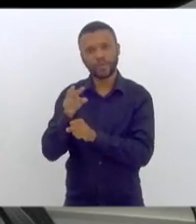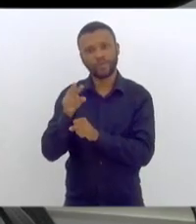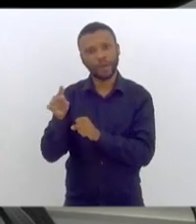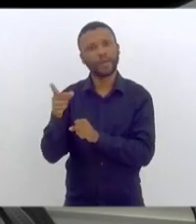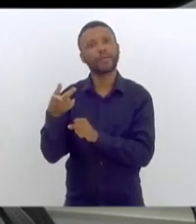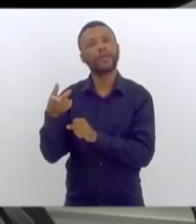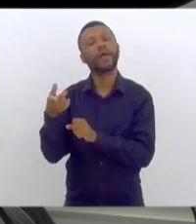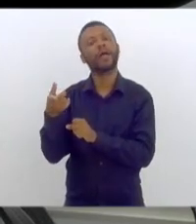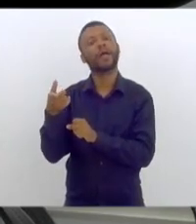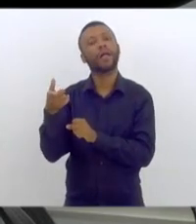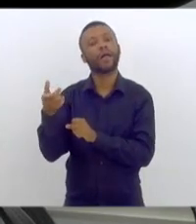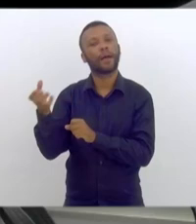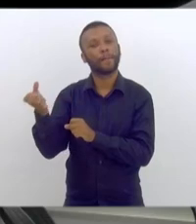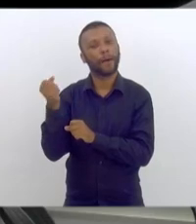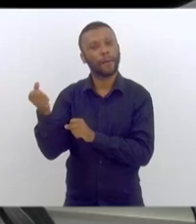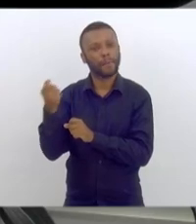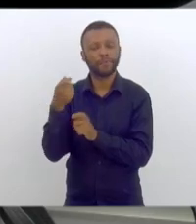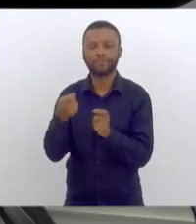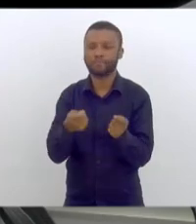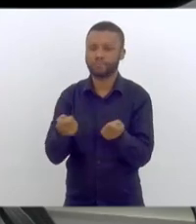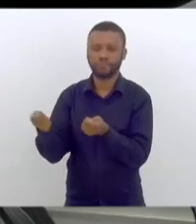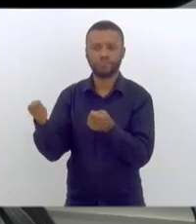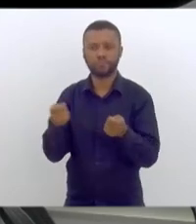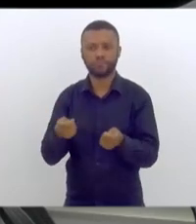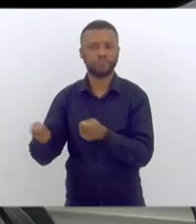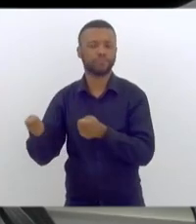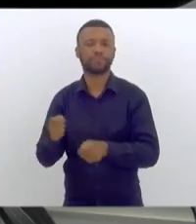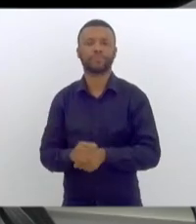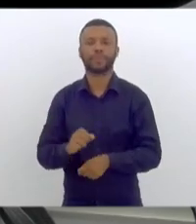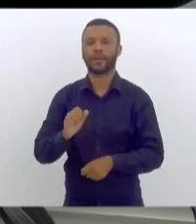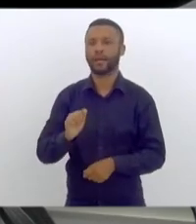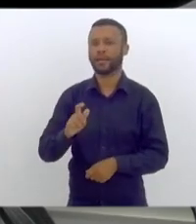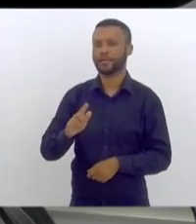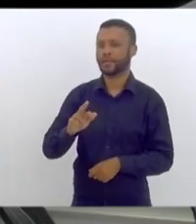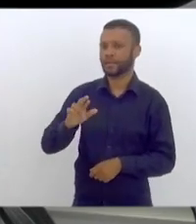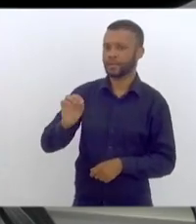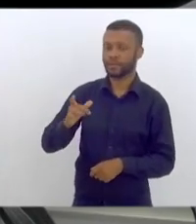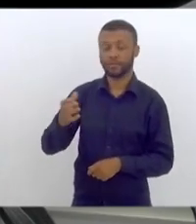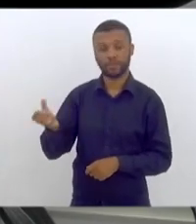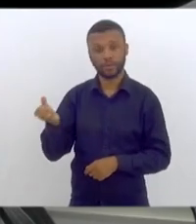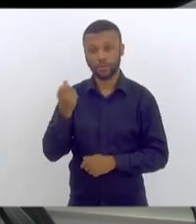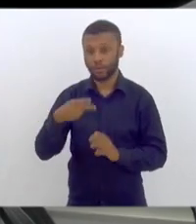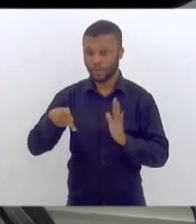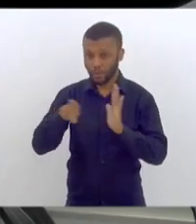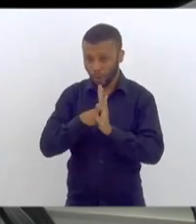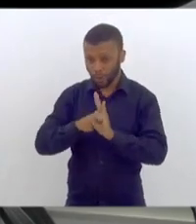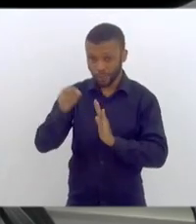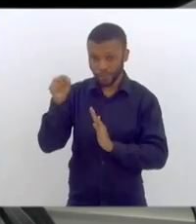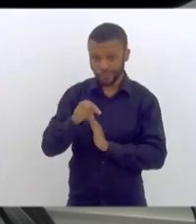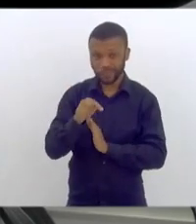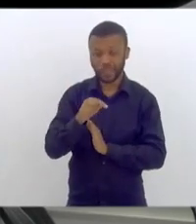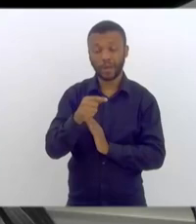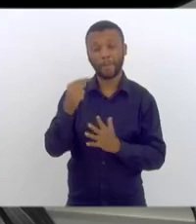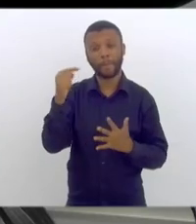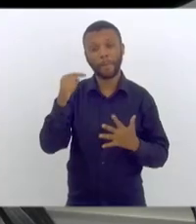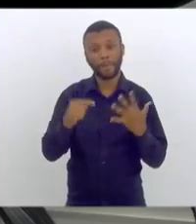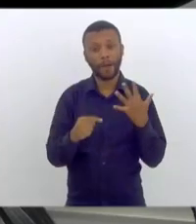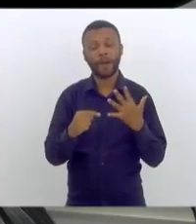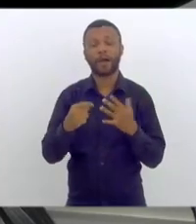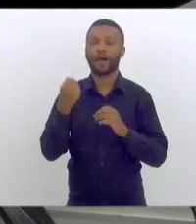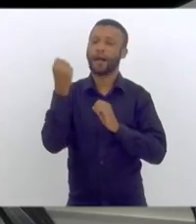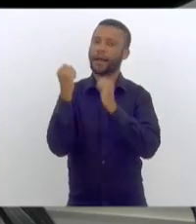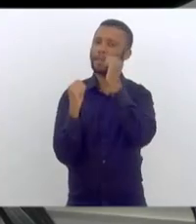recebidas ali de forma regular ela atende com recursos do seu próprio patrimônio outras empresas Então